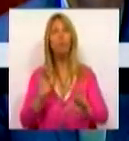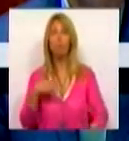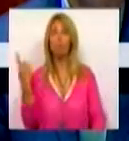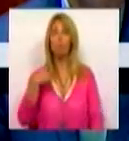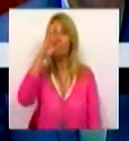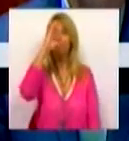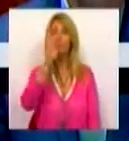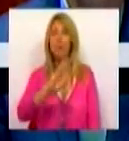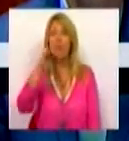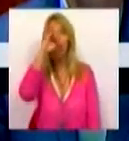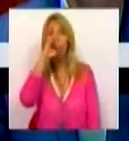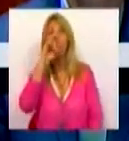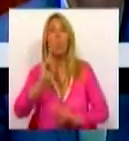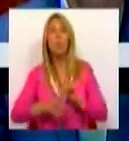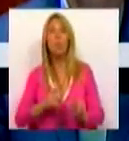aquilo que é a situação